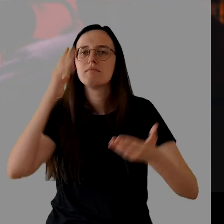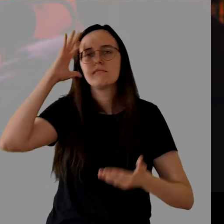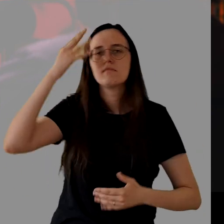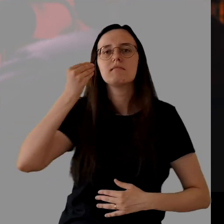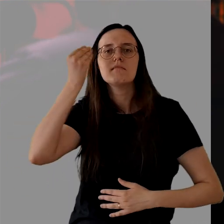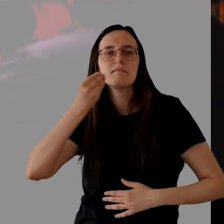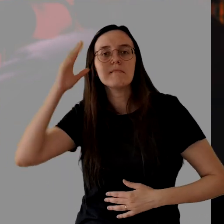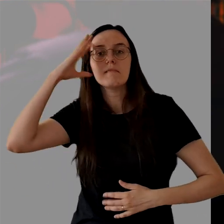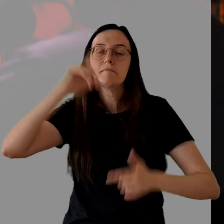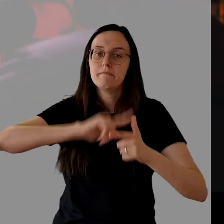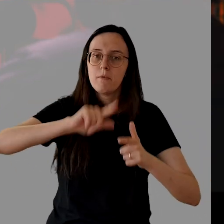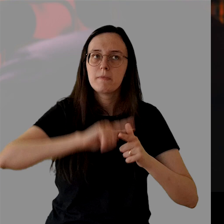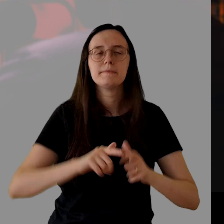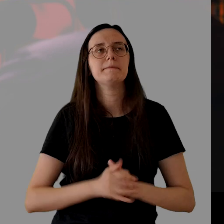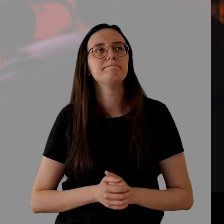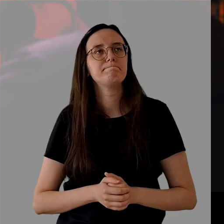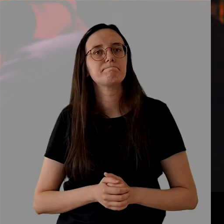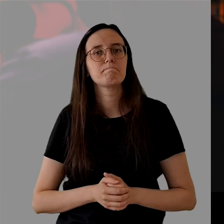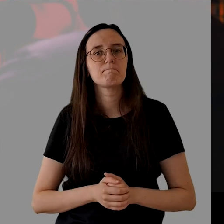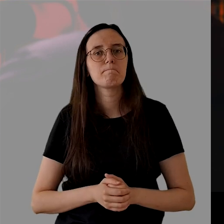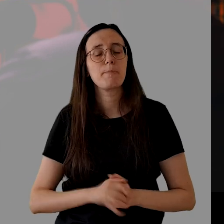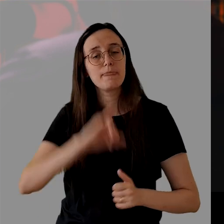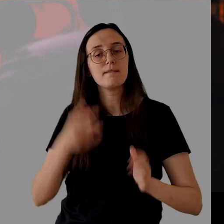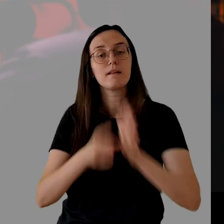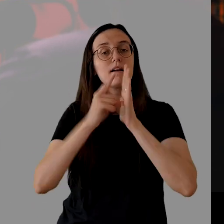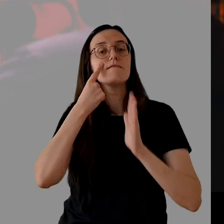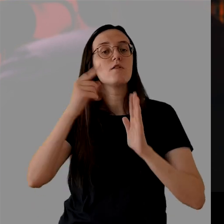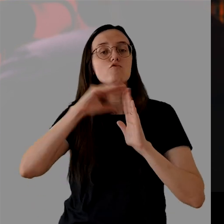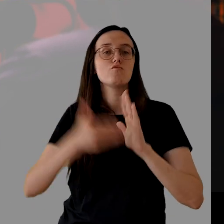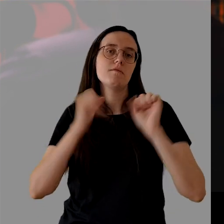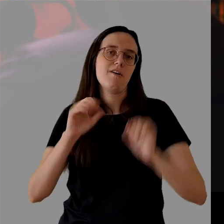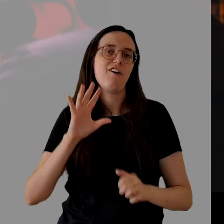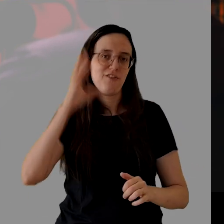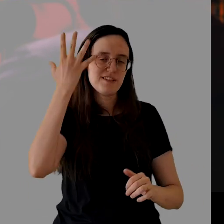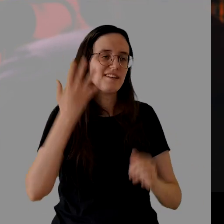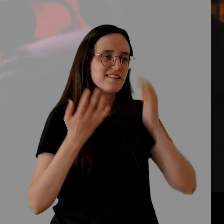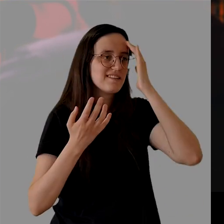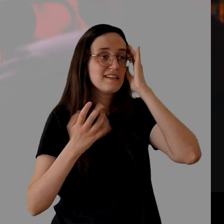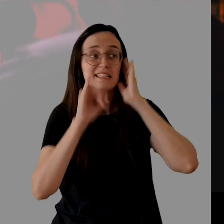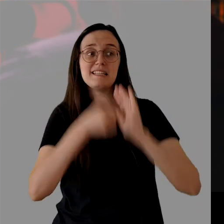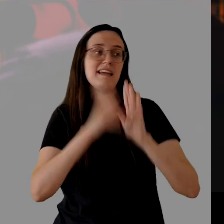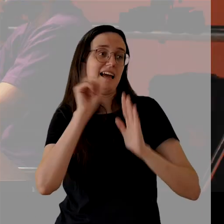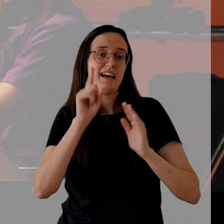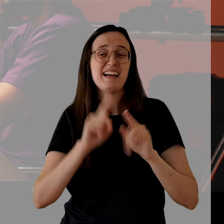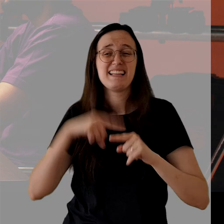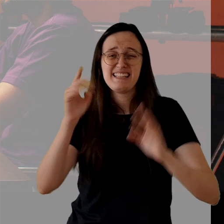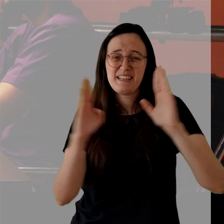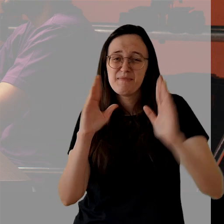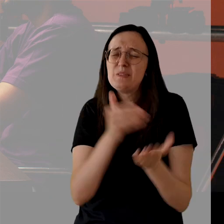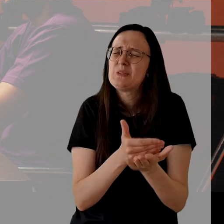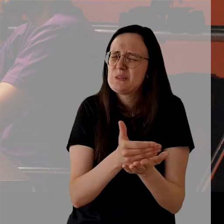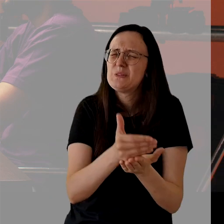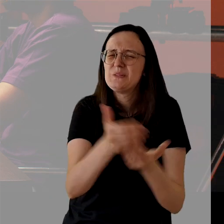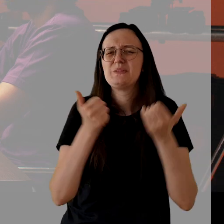né? E já prever qualquer coisa que possa acontecer. Se você não prevê antes, durante o set, começa a